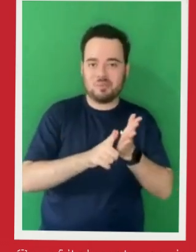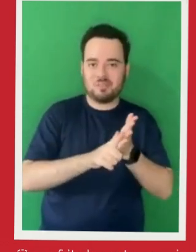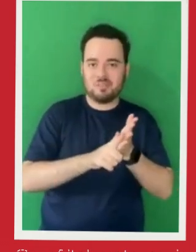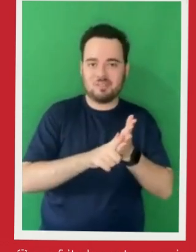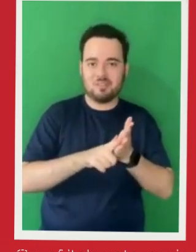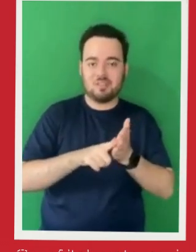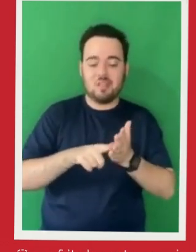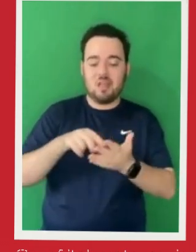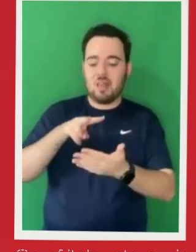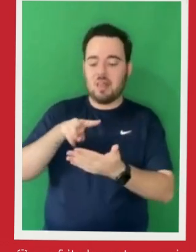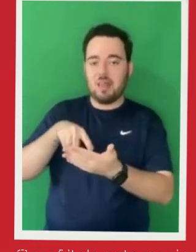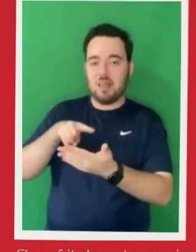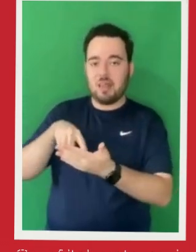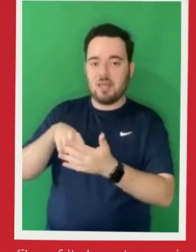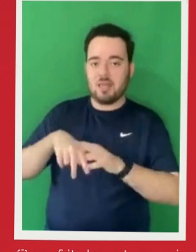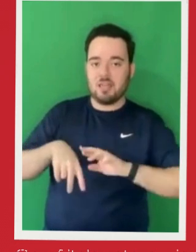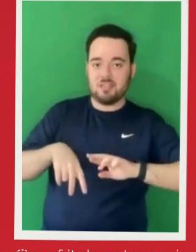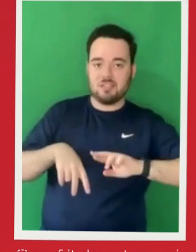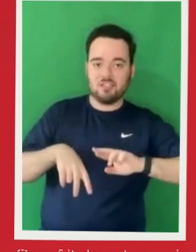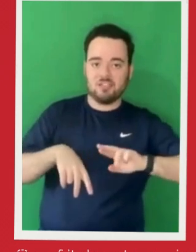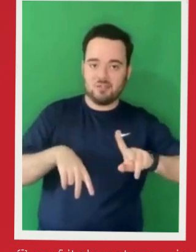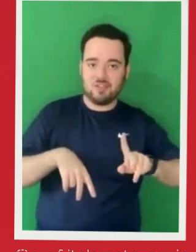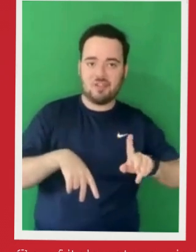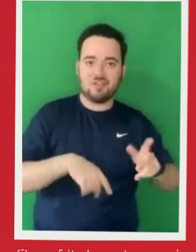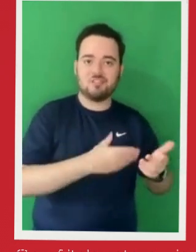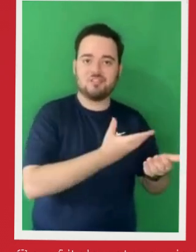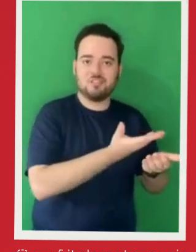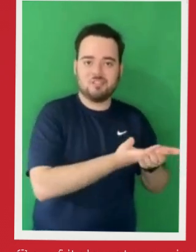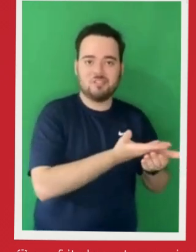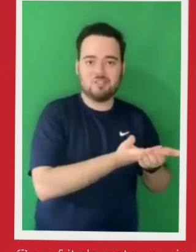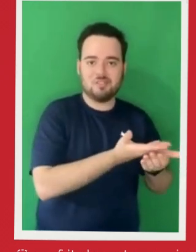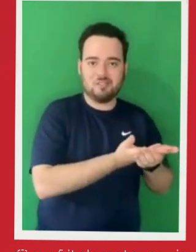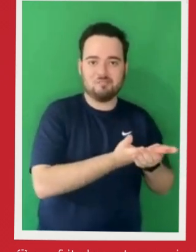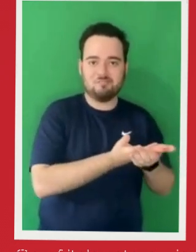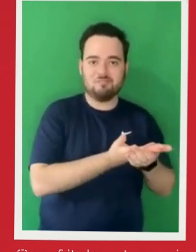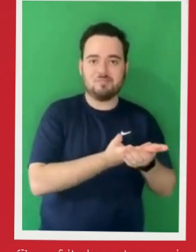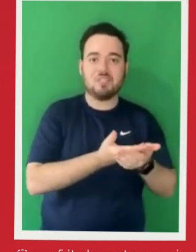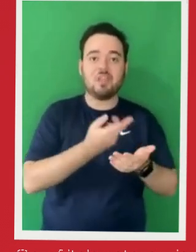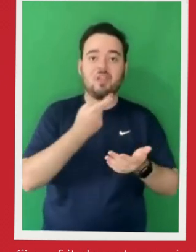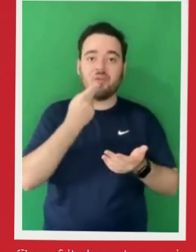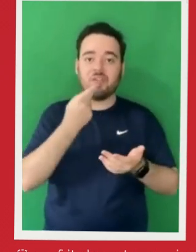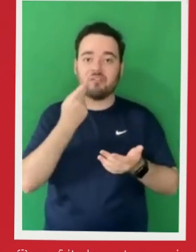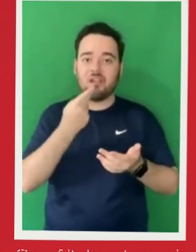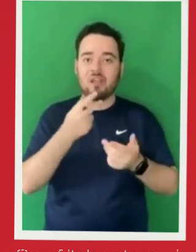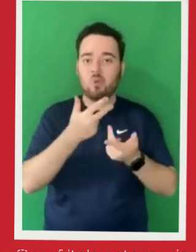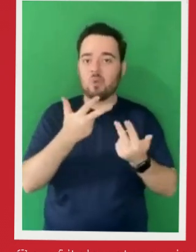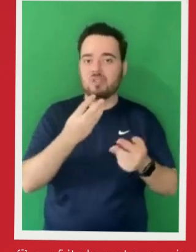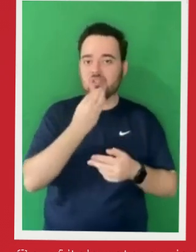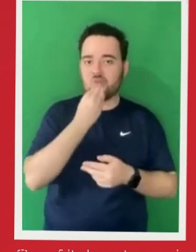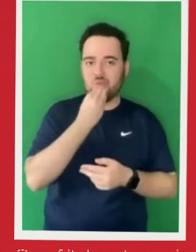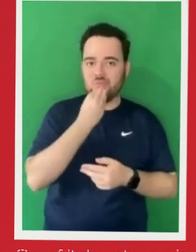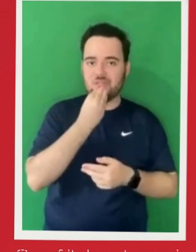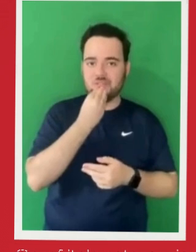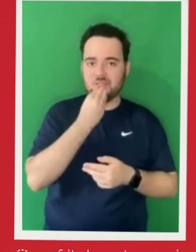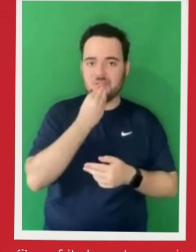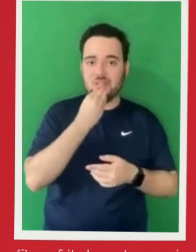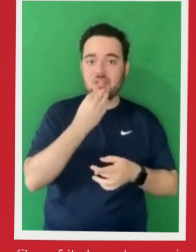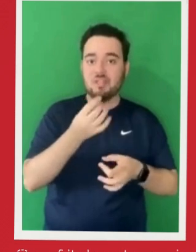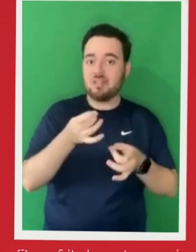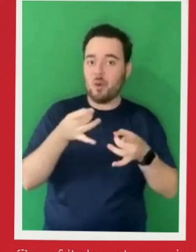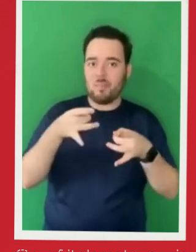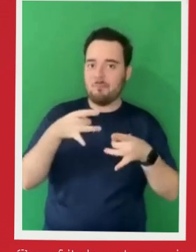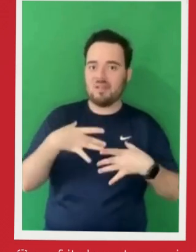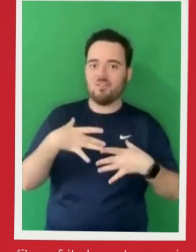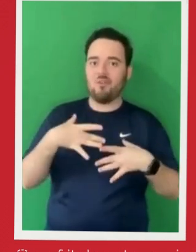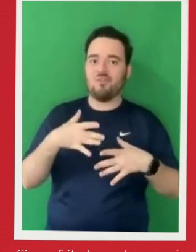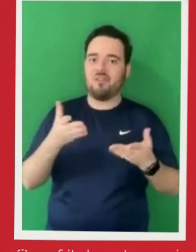papelzinho para a gente escrever é que ler é diferente de estudar. Eu repito, eu disse para vocês no primeiro dia que eu ia falar obviedades. Então,